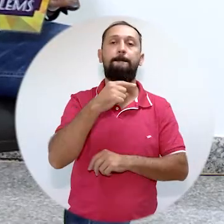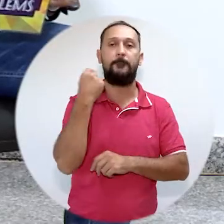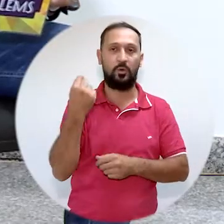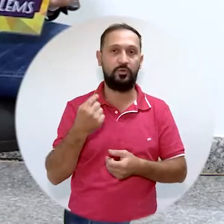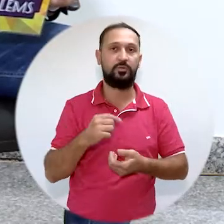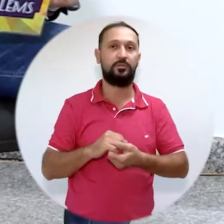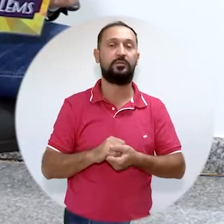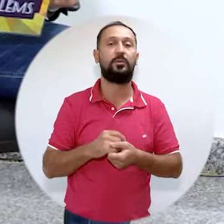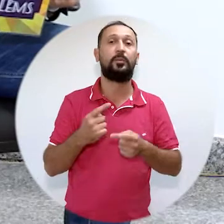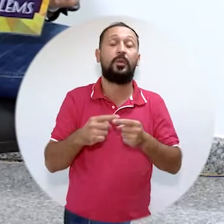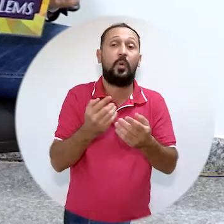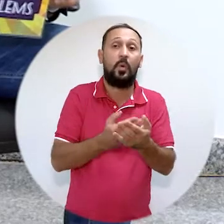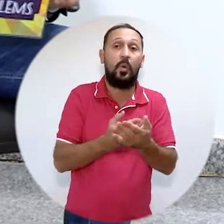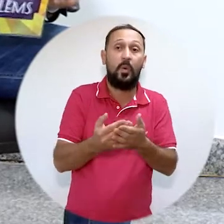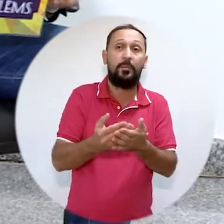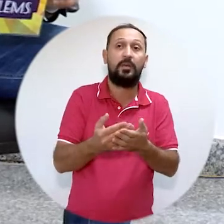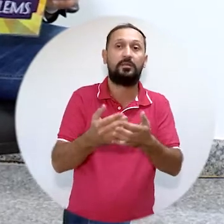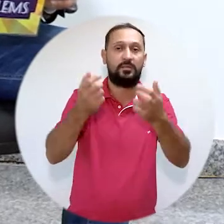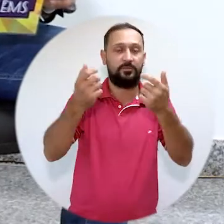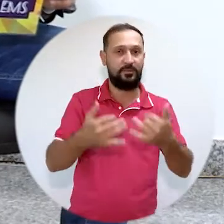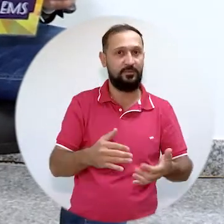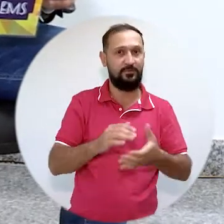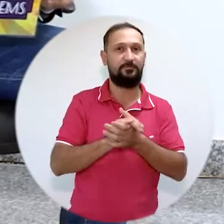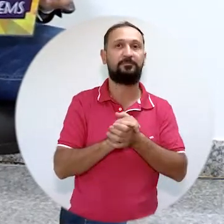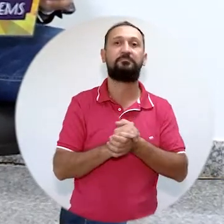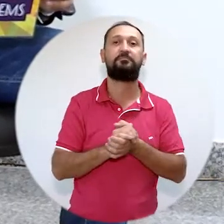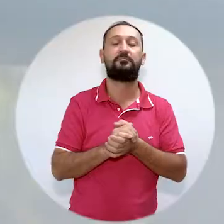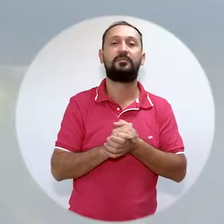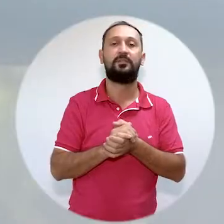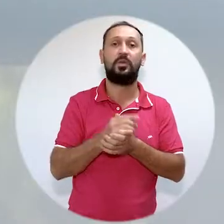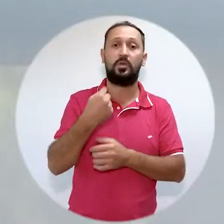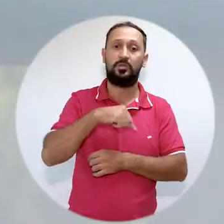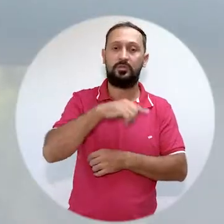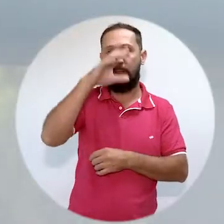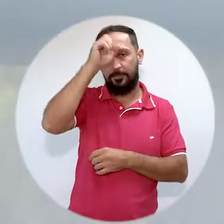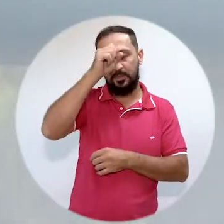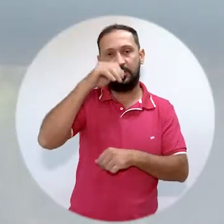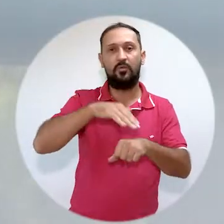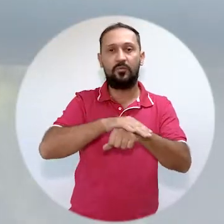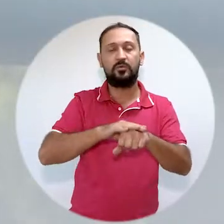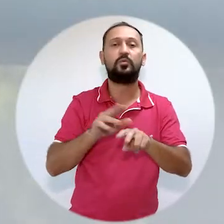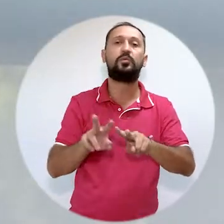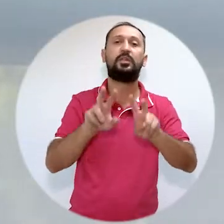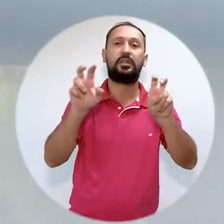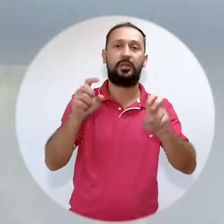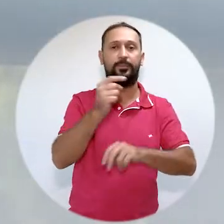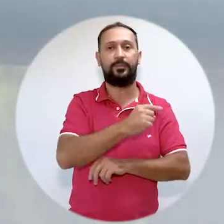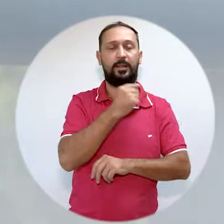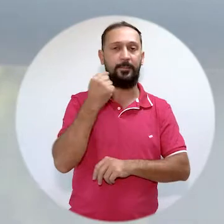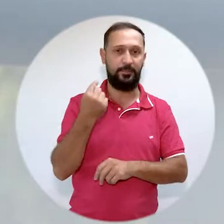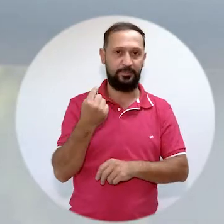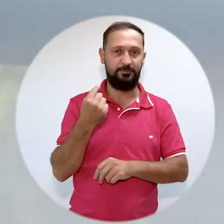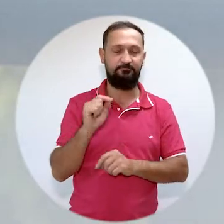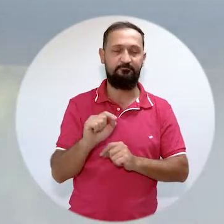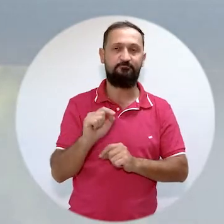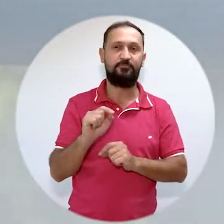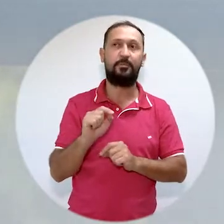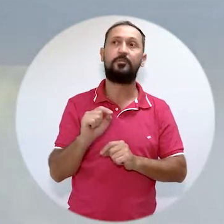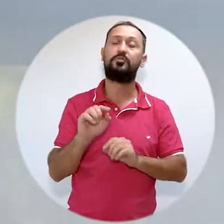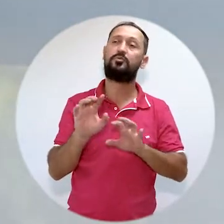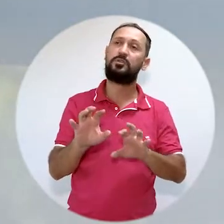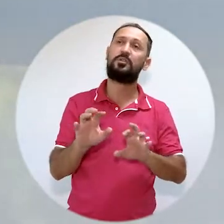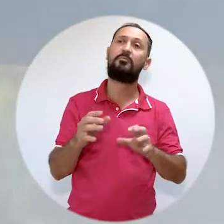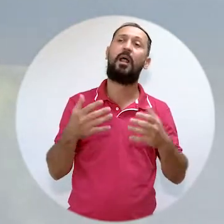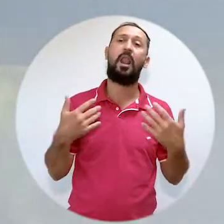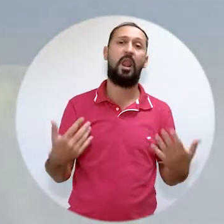eles aprendem a falar sobre isso. E agora nós estamos aprendendo a falar sobre a morte, a lidar com a morte de uma